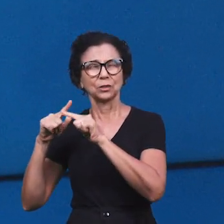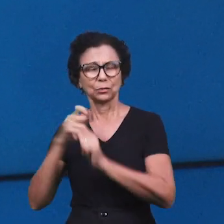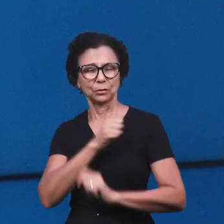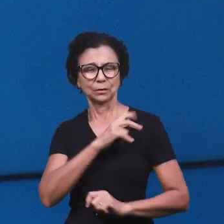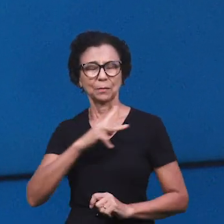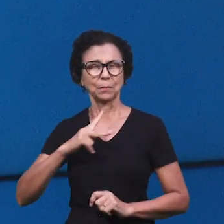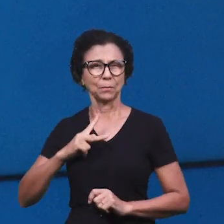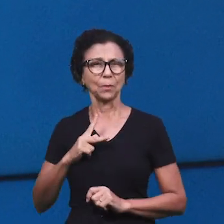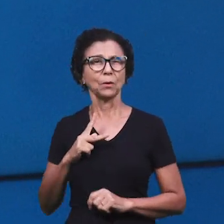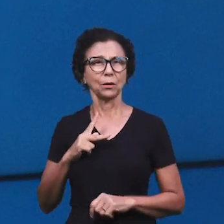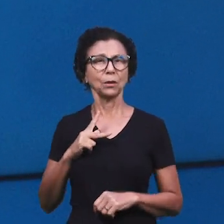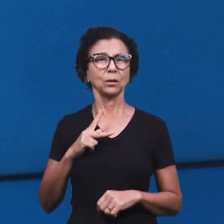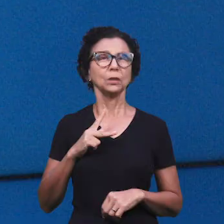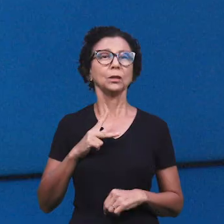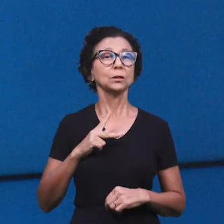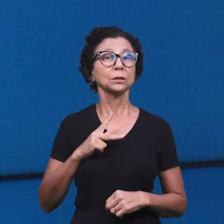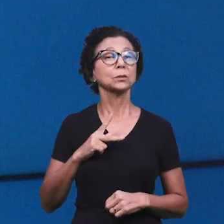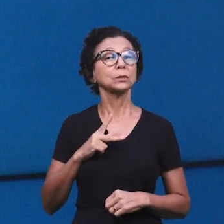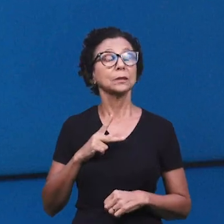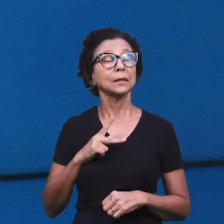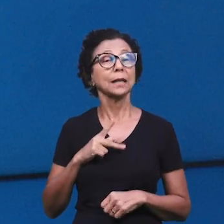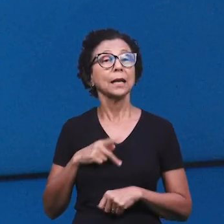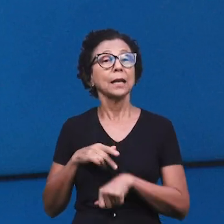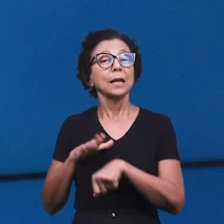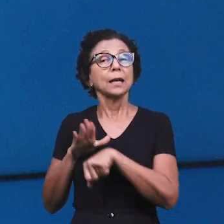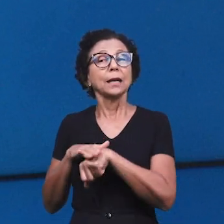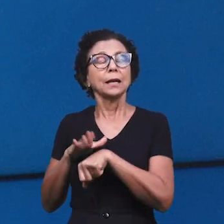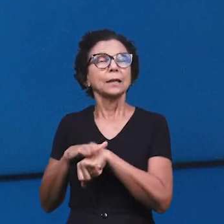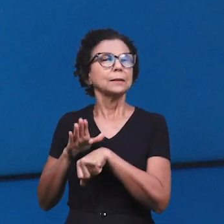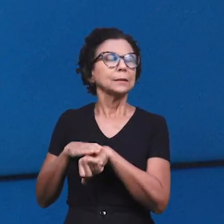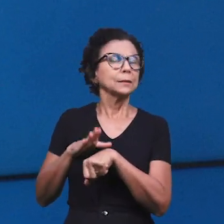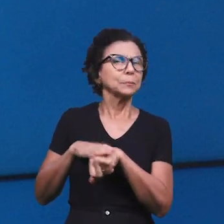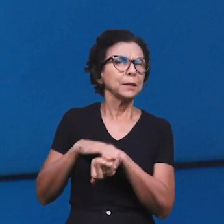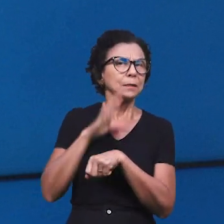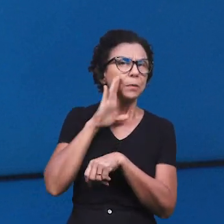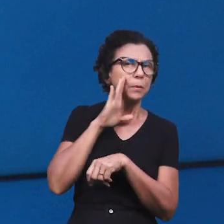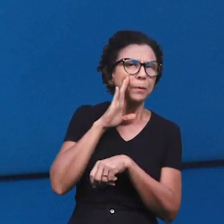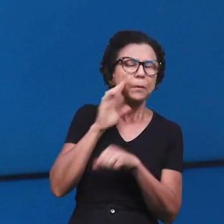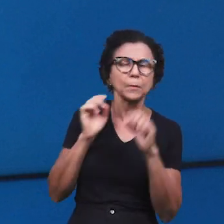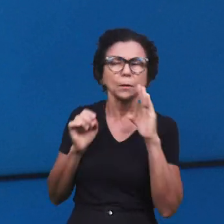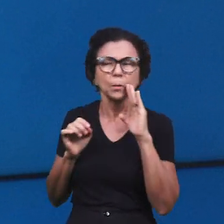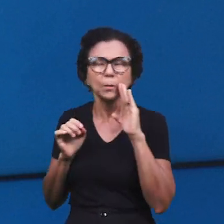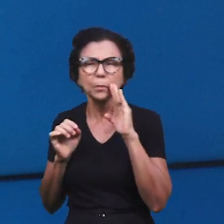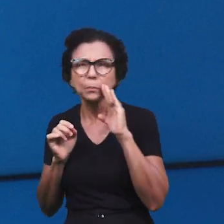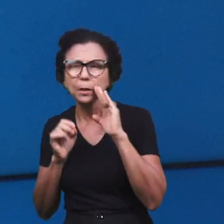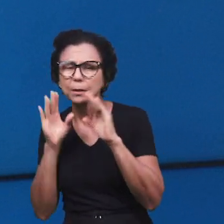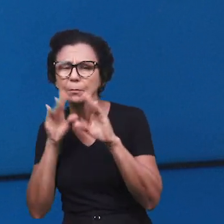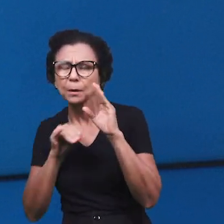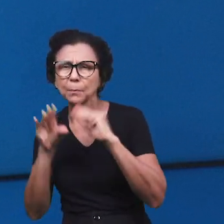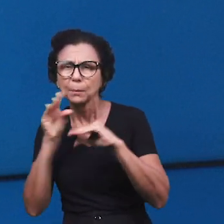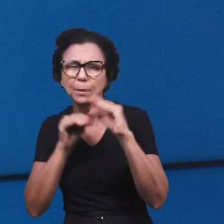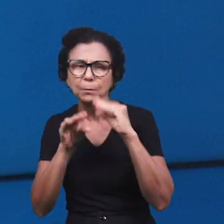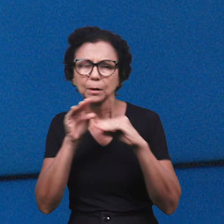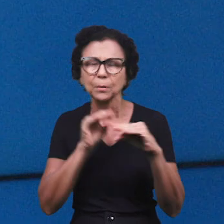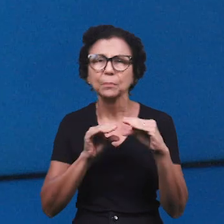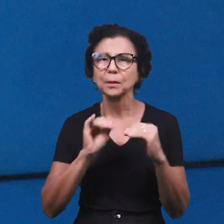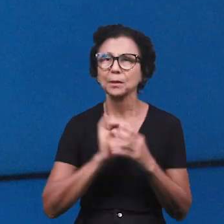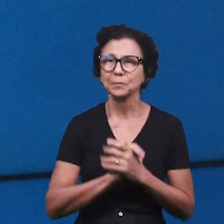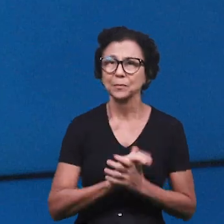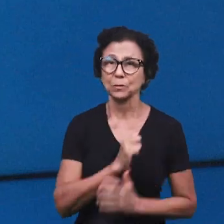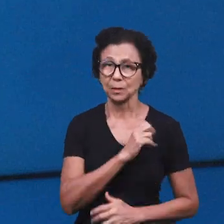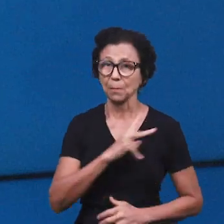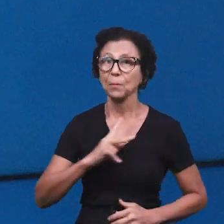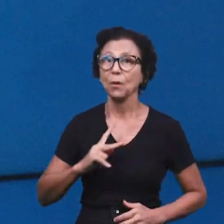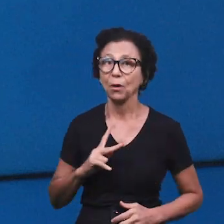estava ali no meio da igreja sendo transmitida pelos apóstolos, a doutrina estava sendo estabelecida